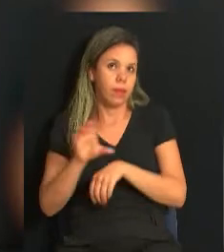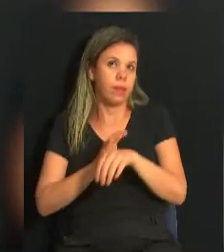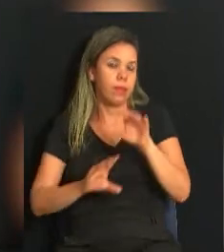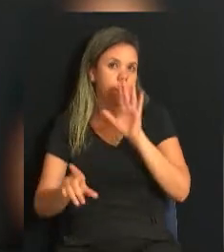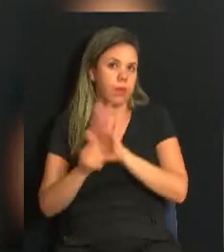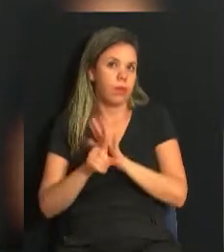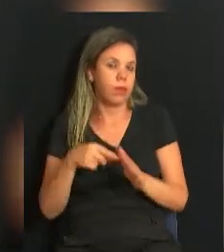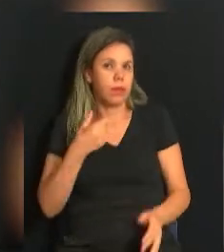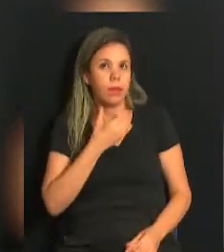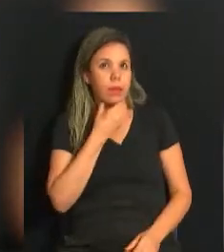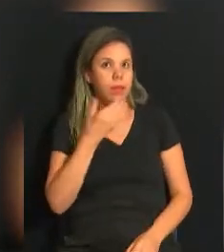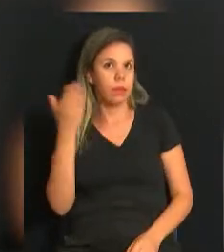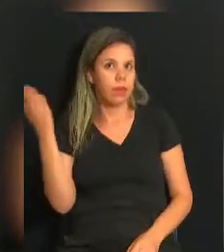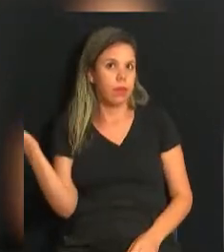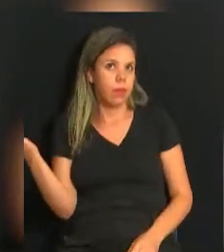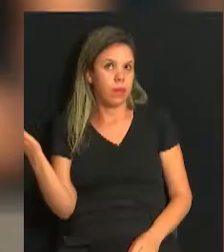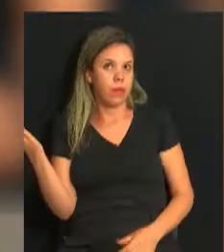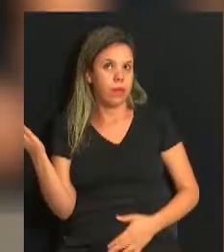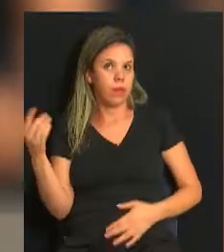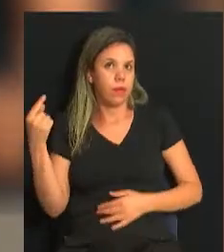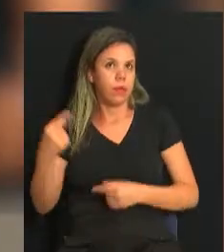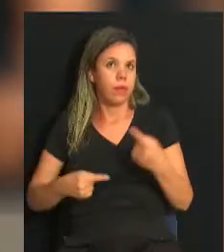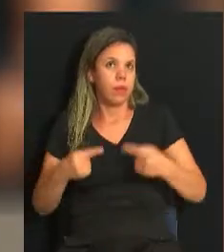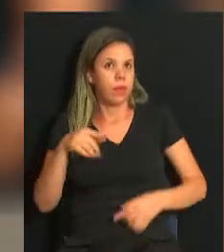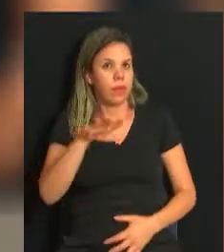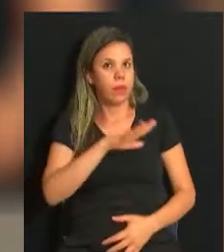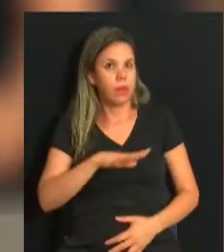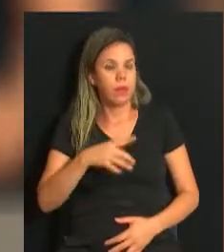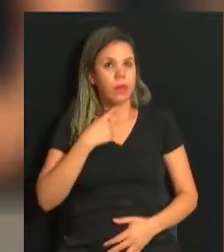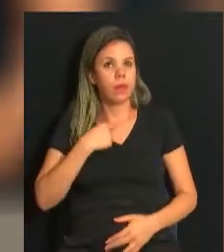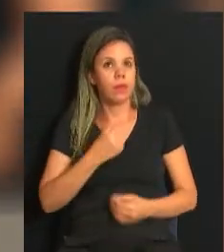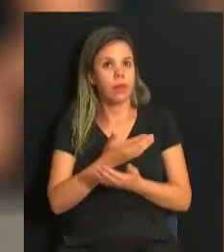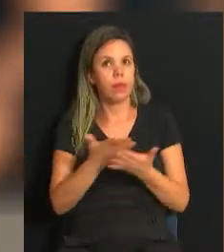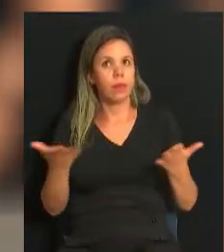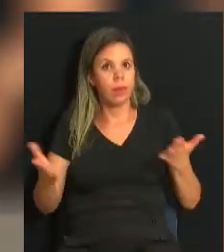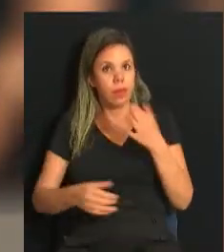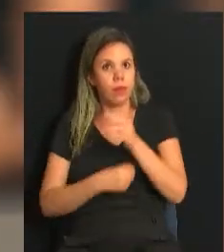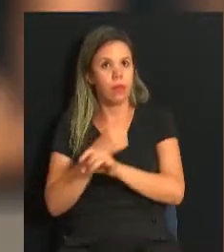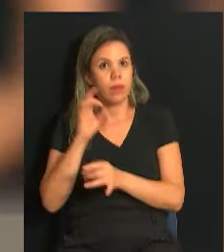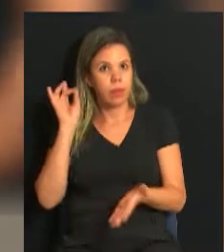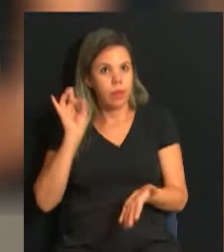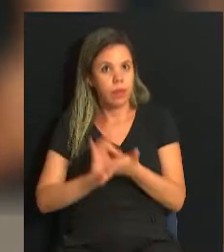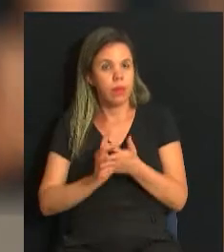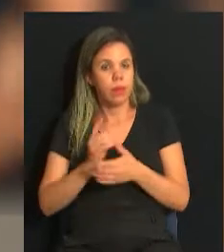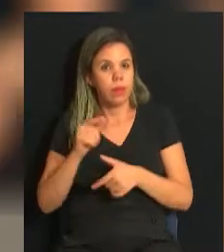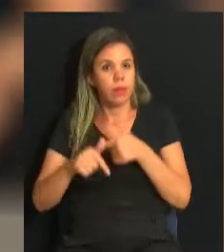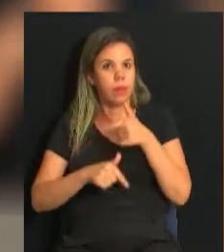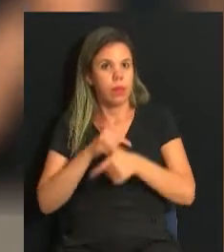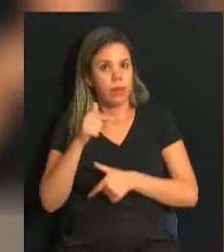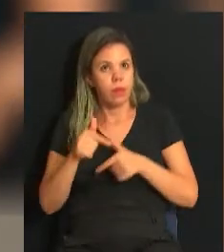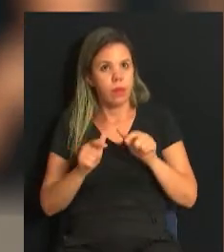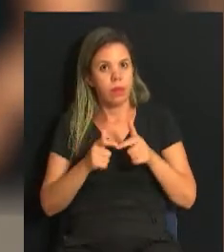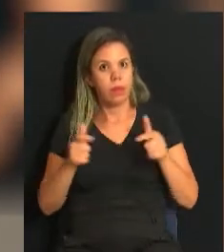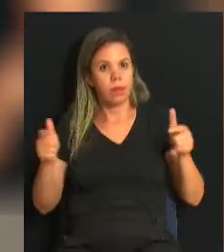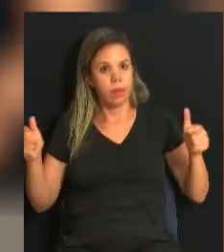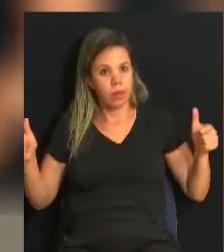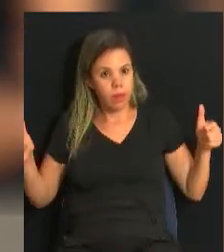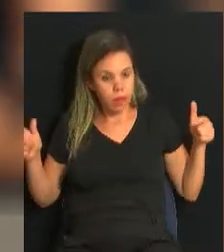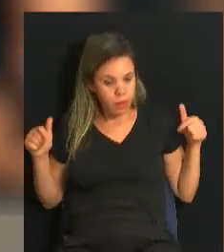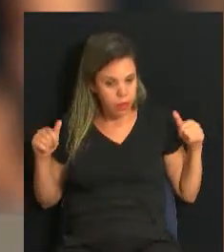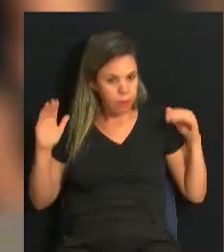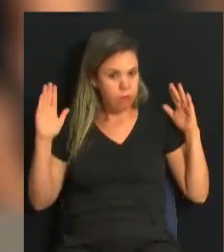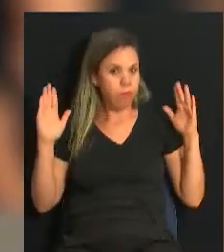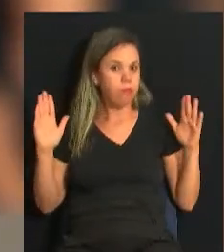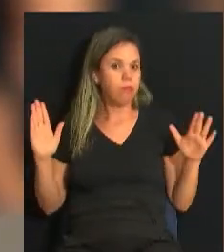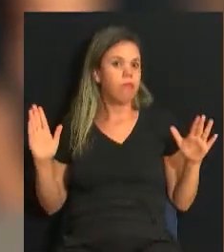leg Carmo Luiz comandou a discussão desejo nosso trabalho grandes avanços